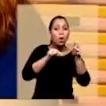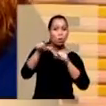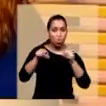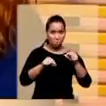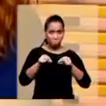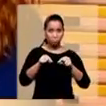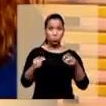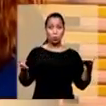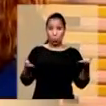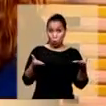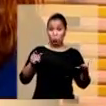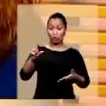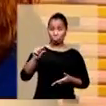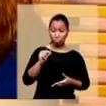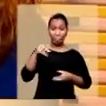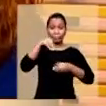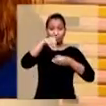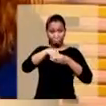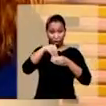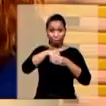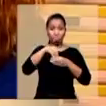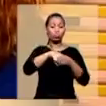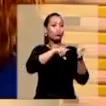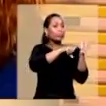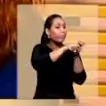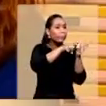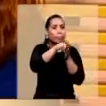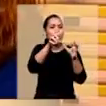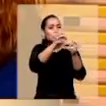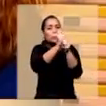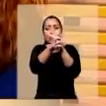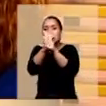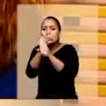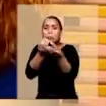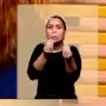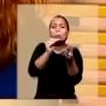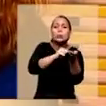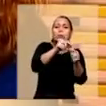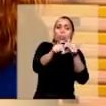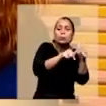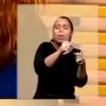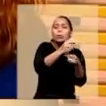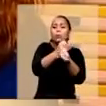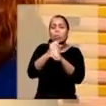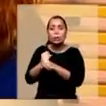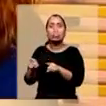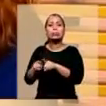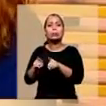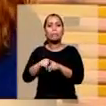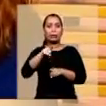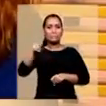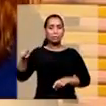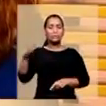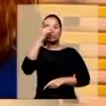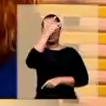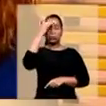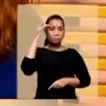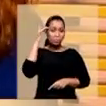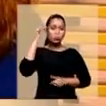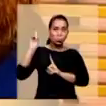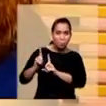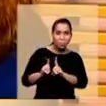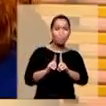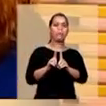escolhidos. O que foi escolhido hoje foi dentro de um levantamento do mercado de trabalho e junto com as estatísticas que os